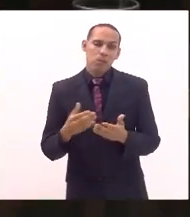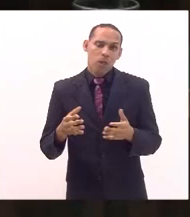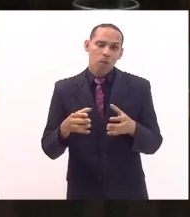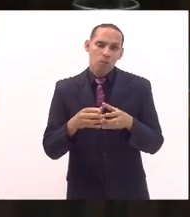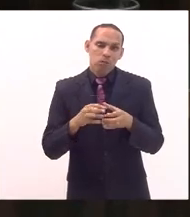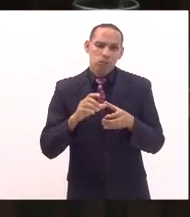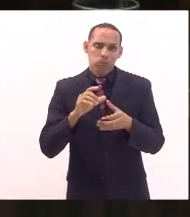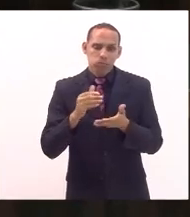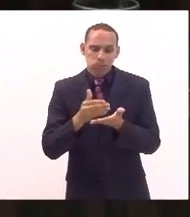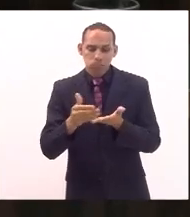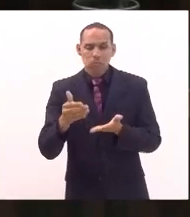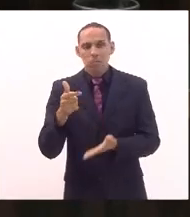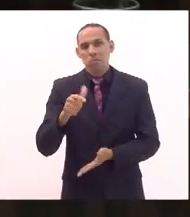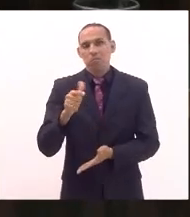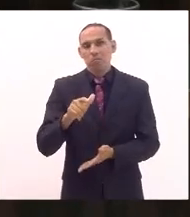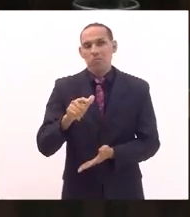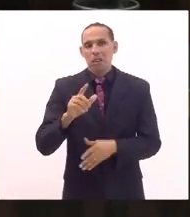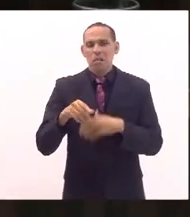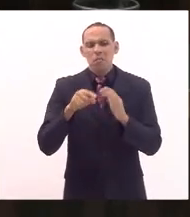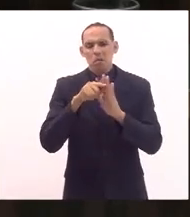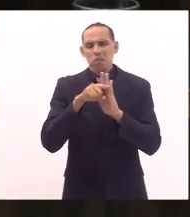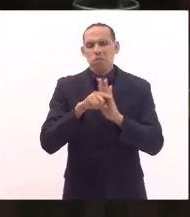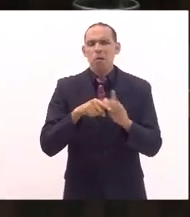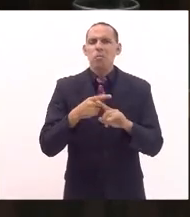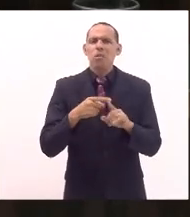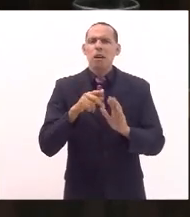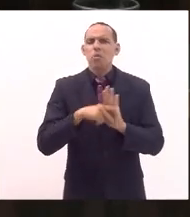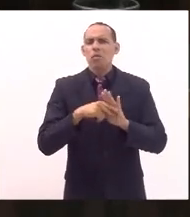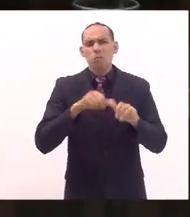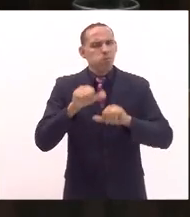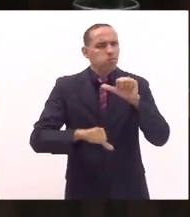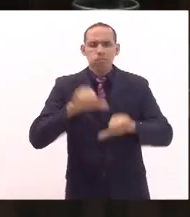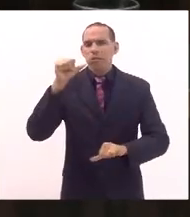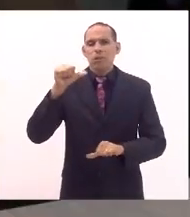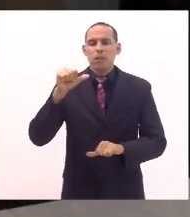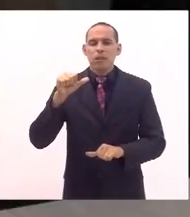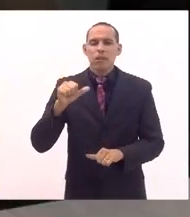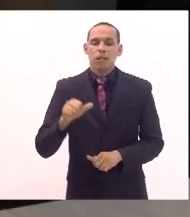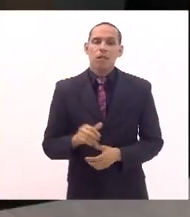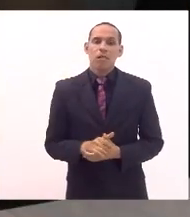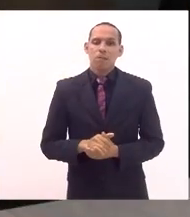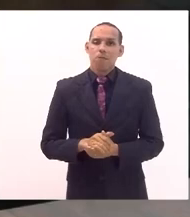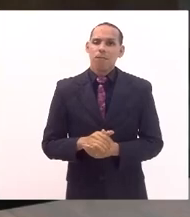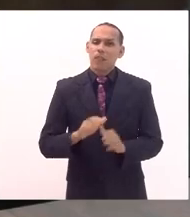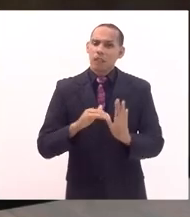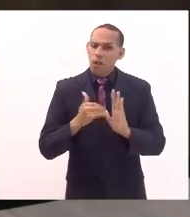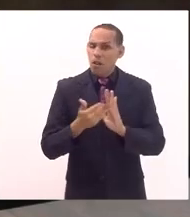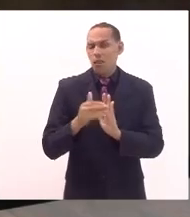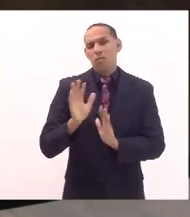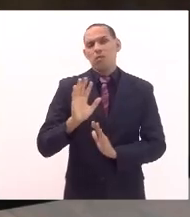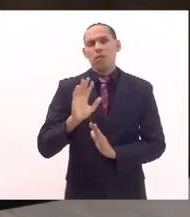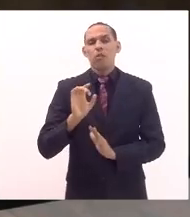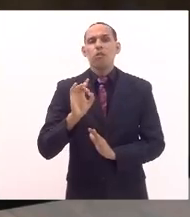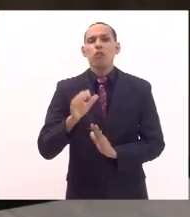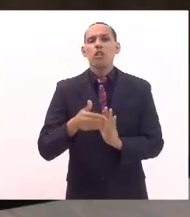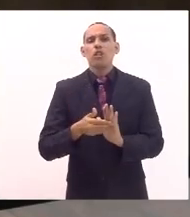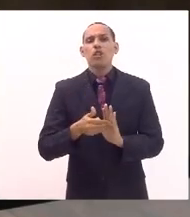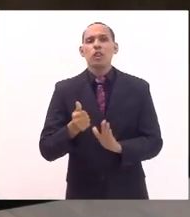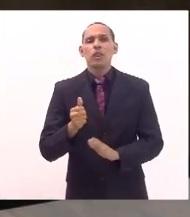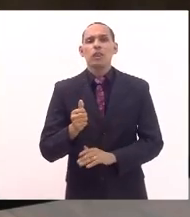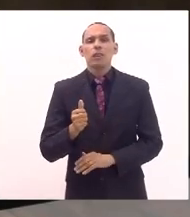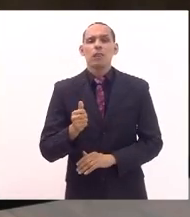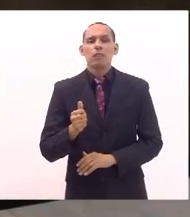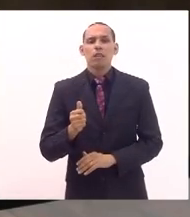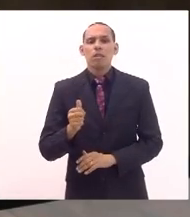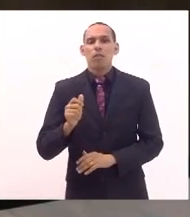que voltar depois ele vai ter que verificar porque vai mudar o projeto totalmente não mudar totalmente não só tira as